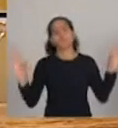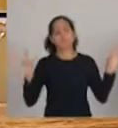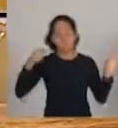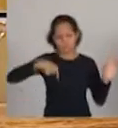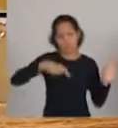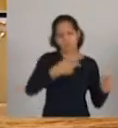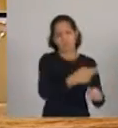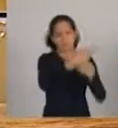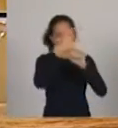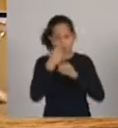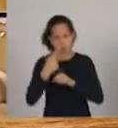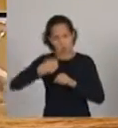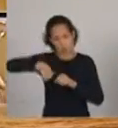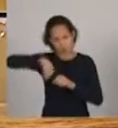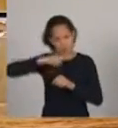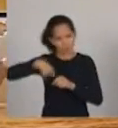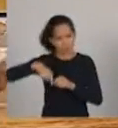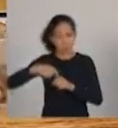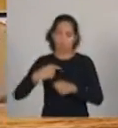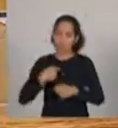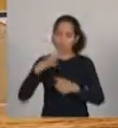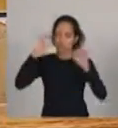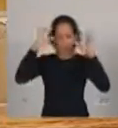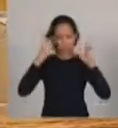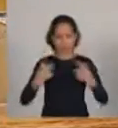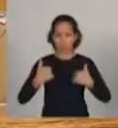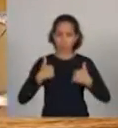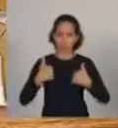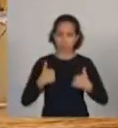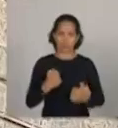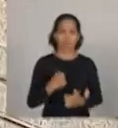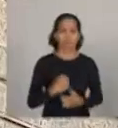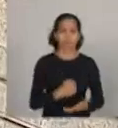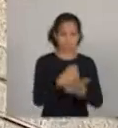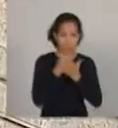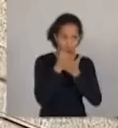essa casa e especialmente com essa deputada.